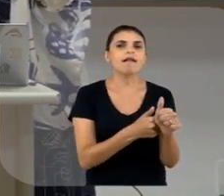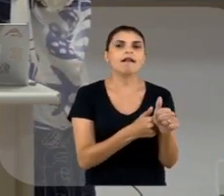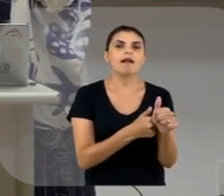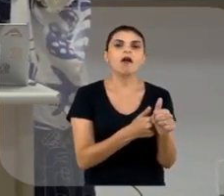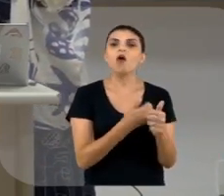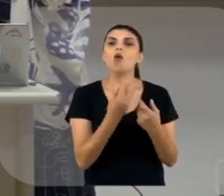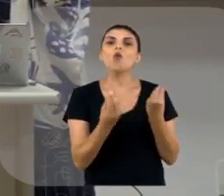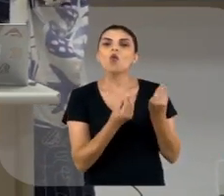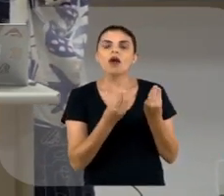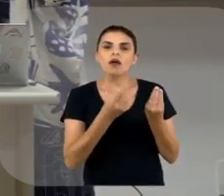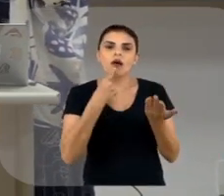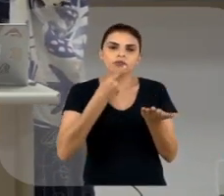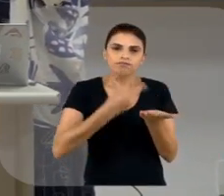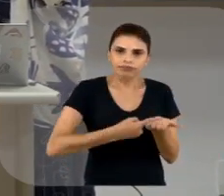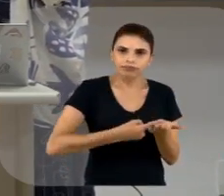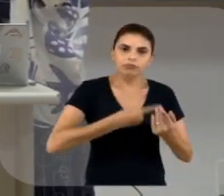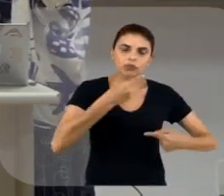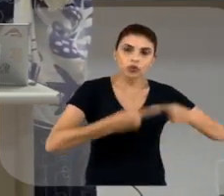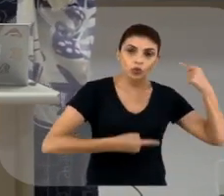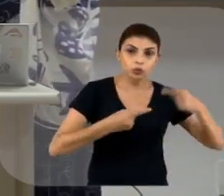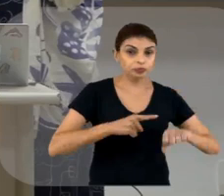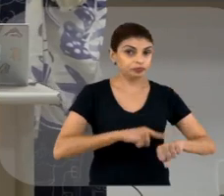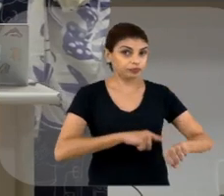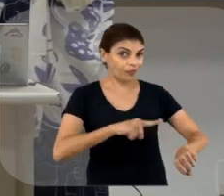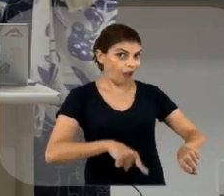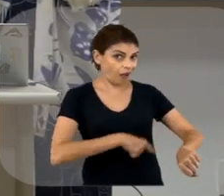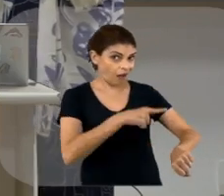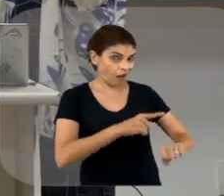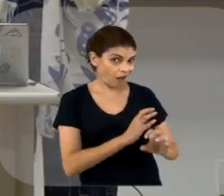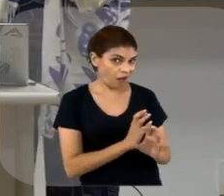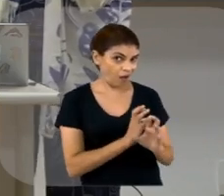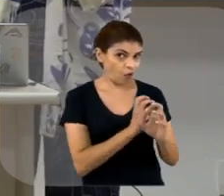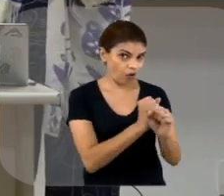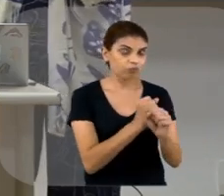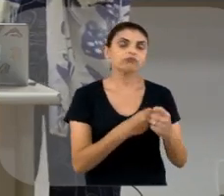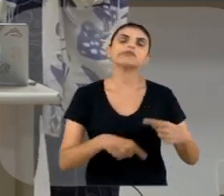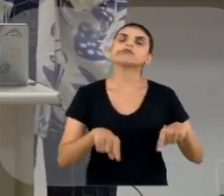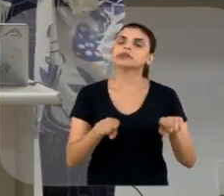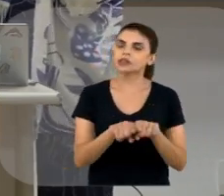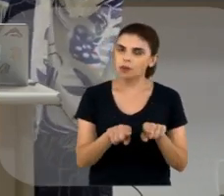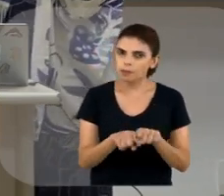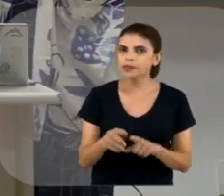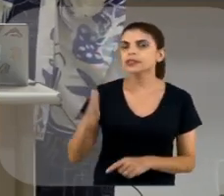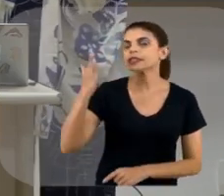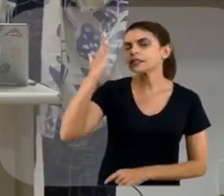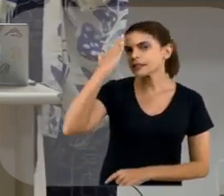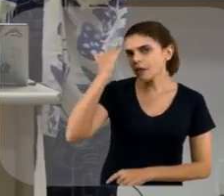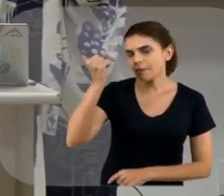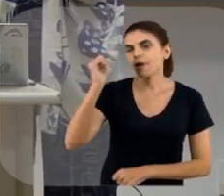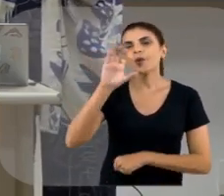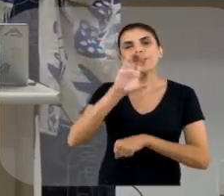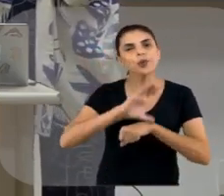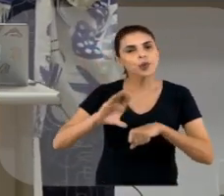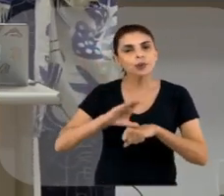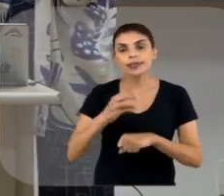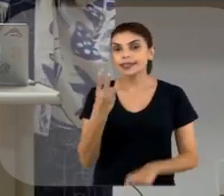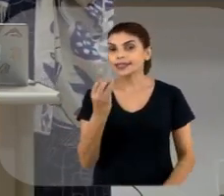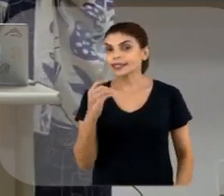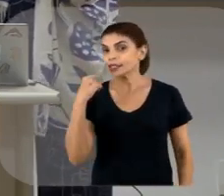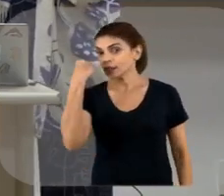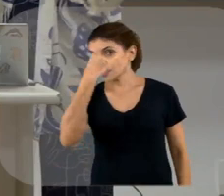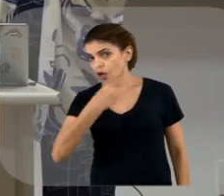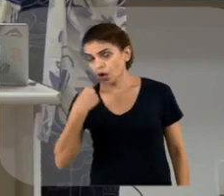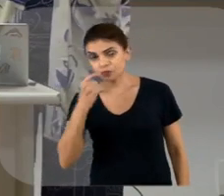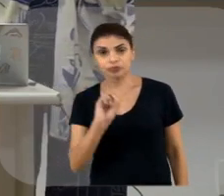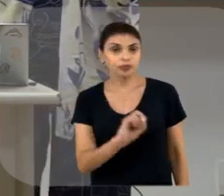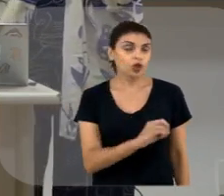ser abordado, a carga horária, né, também ali para a gente ter uma ideia se é um curso de 30 horas